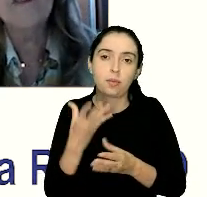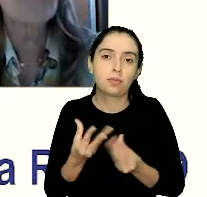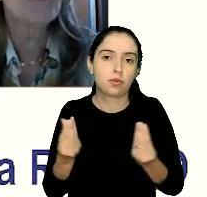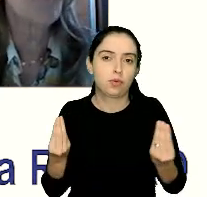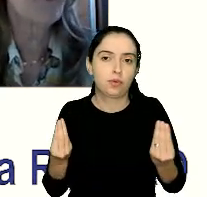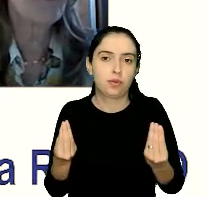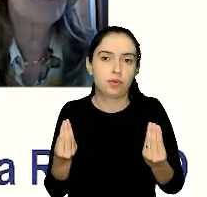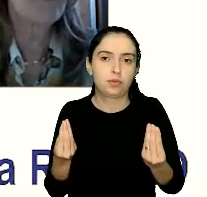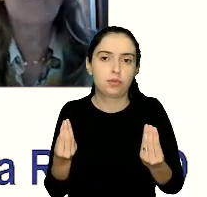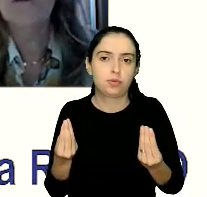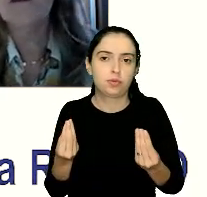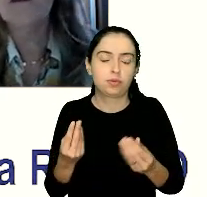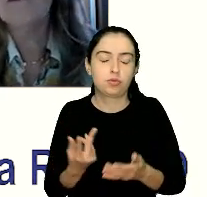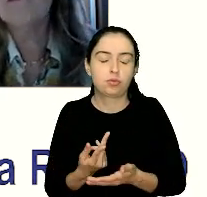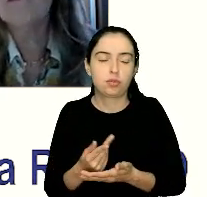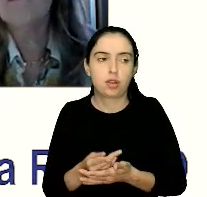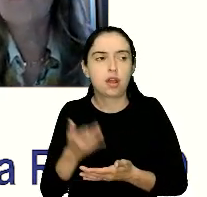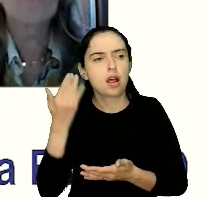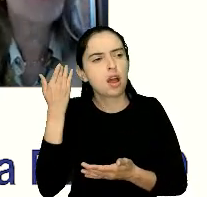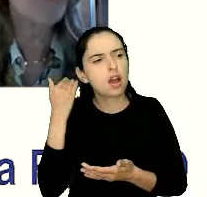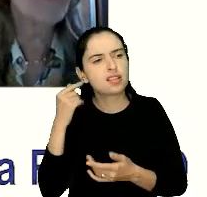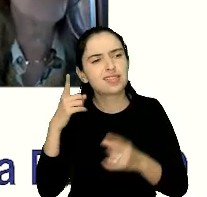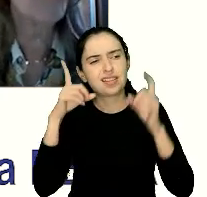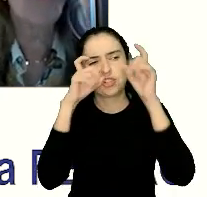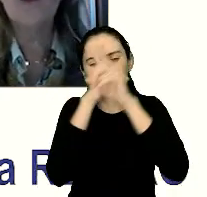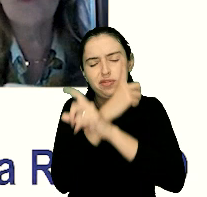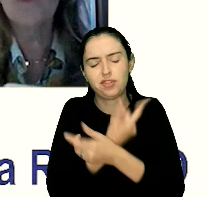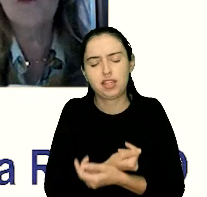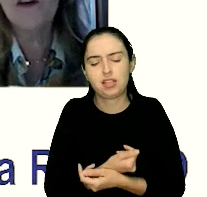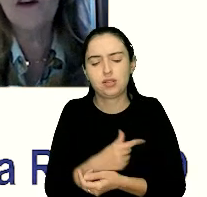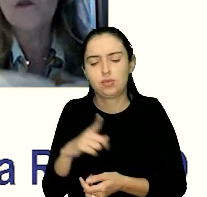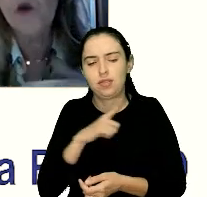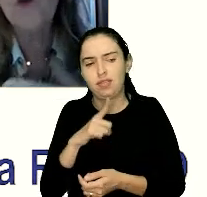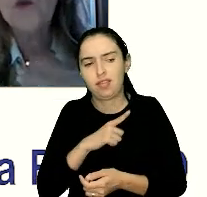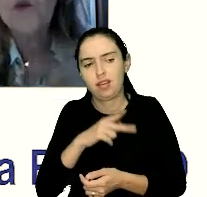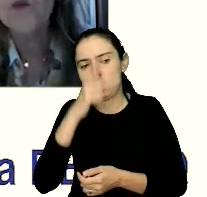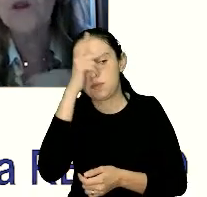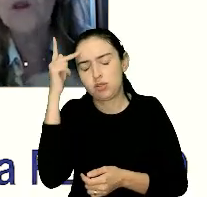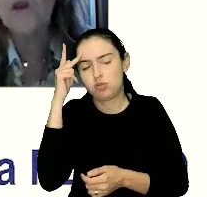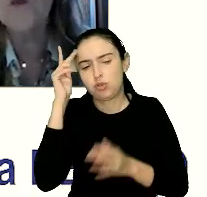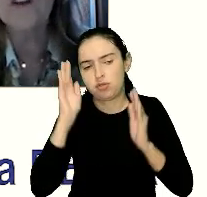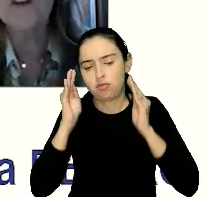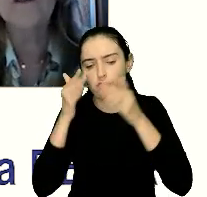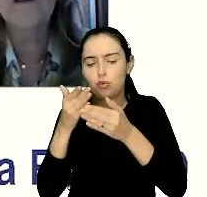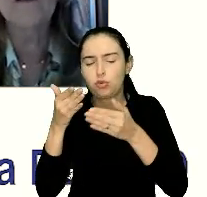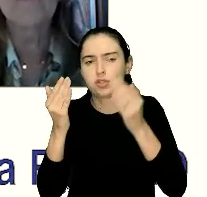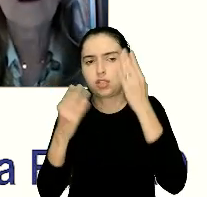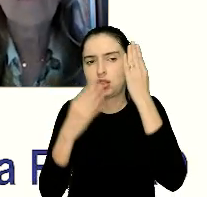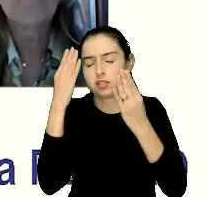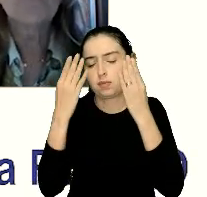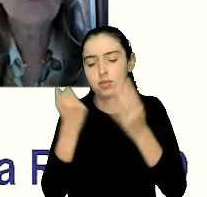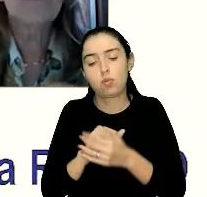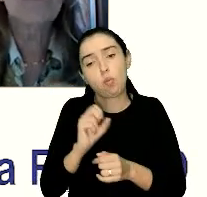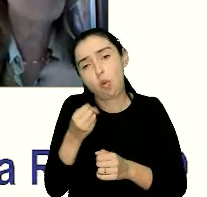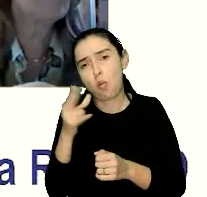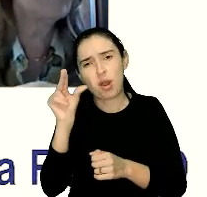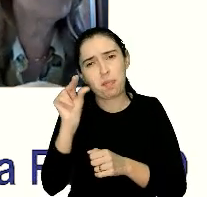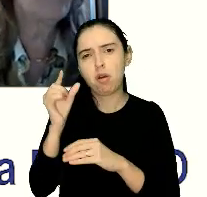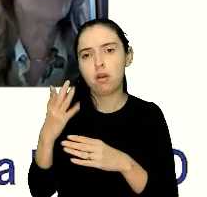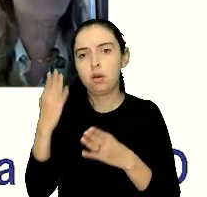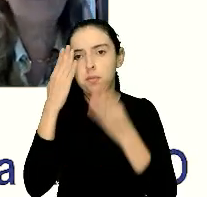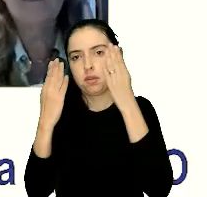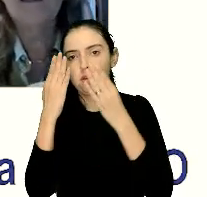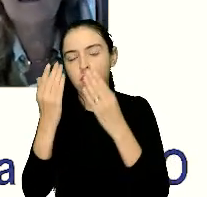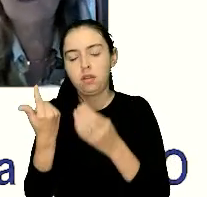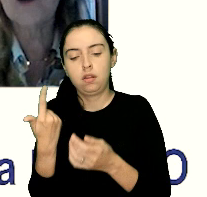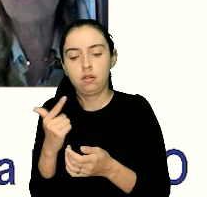muito difícil ter alguém que fosse ao psicólogo, ou eram poucos os psicólogos que haviam, não tinha ninguém